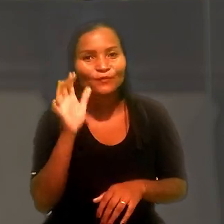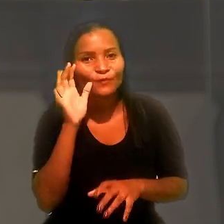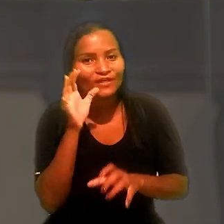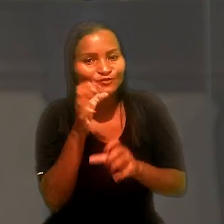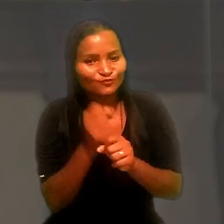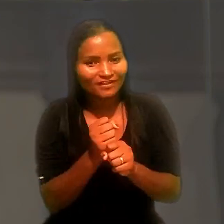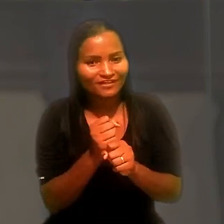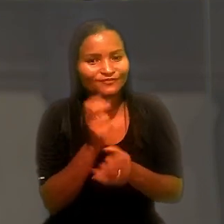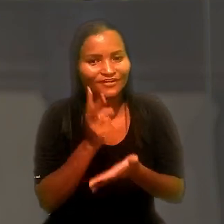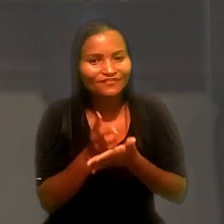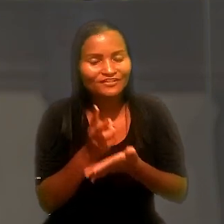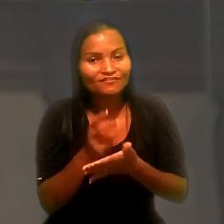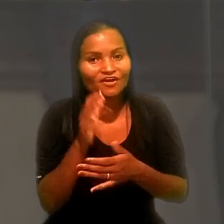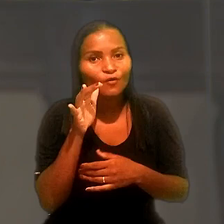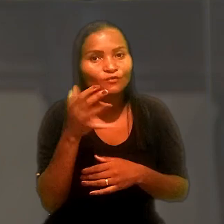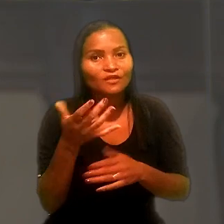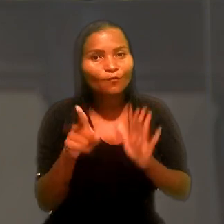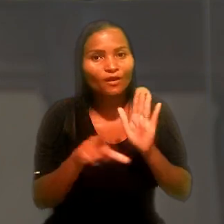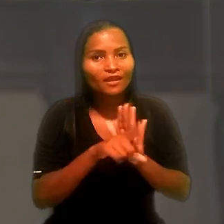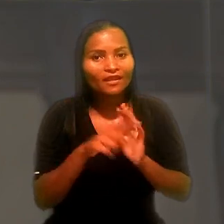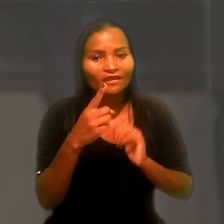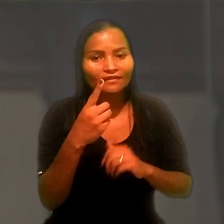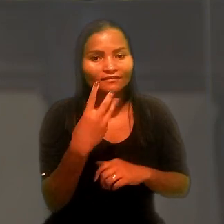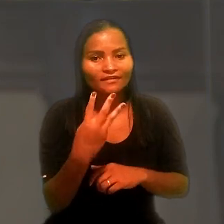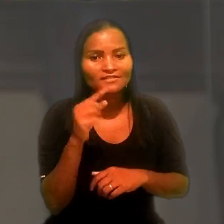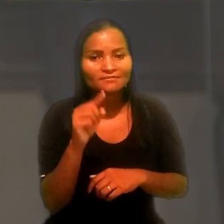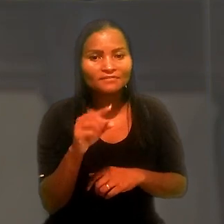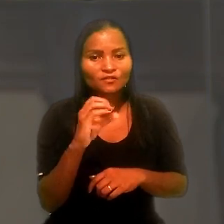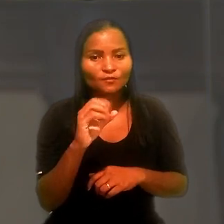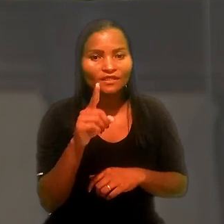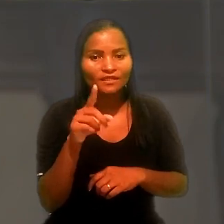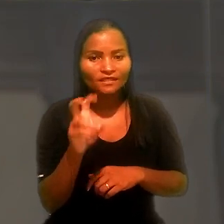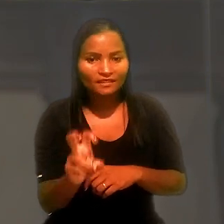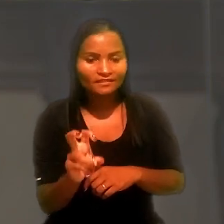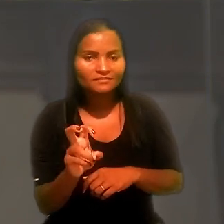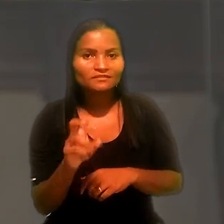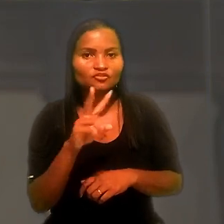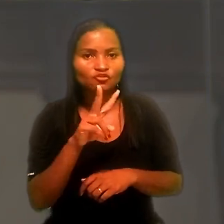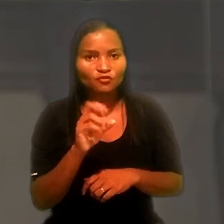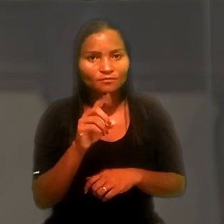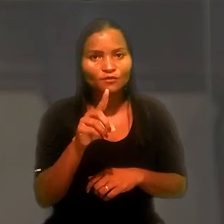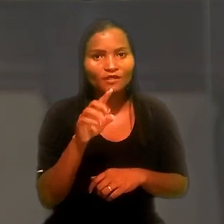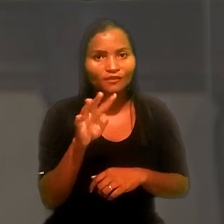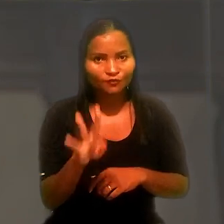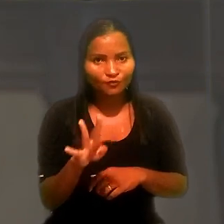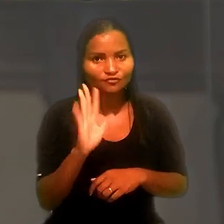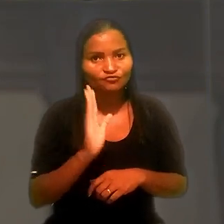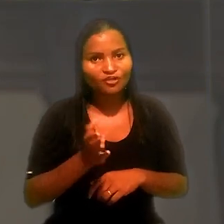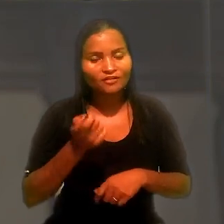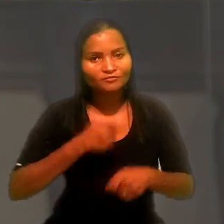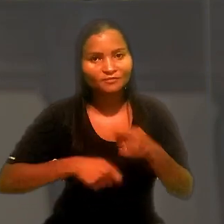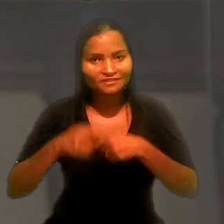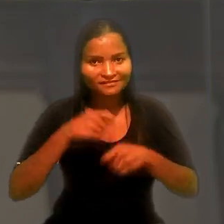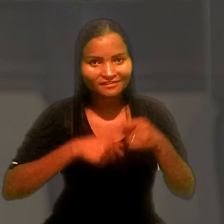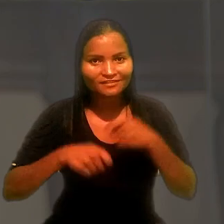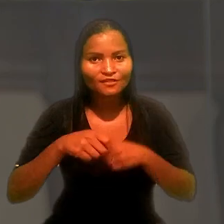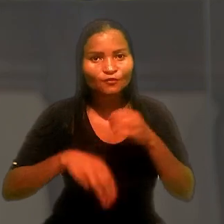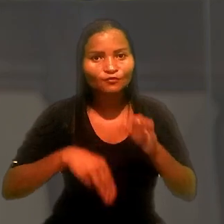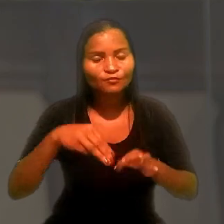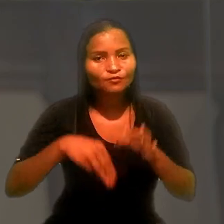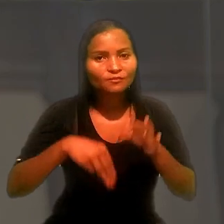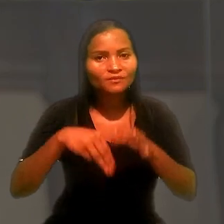o resultado efetivo ocorreu com a Lei 13.015 de 2014, já sob a administração do ministro